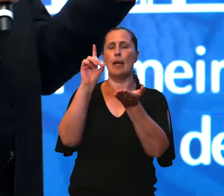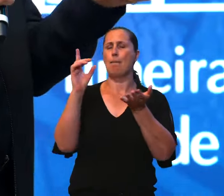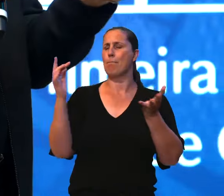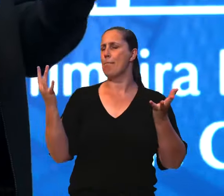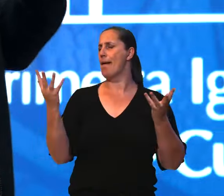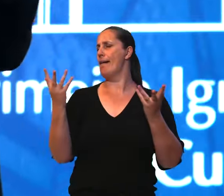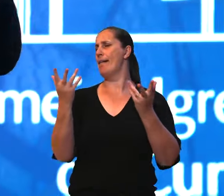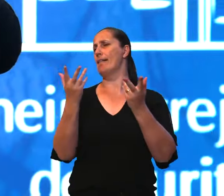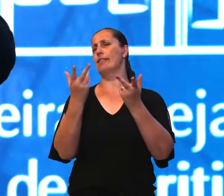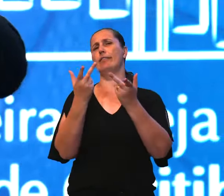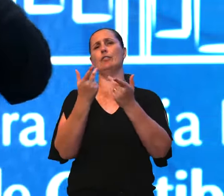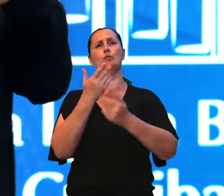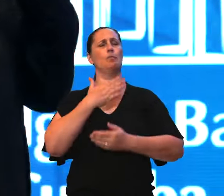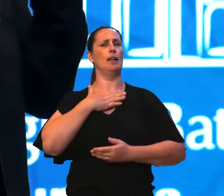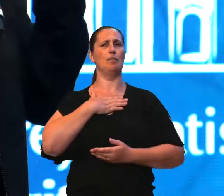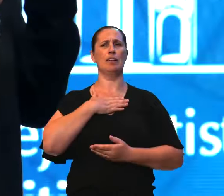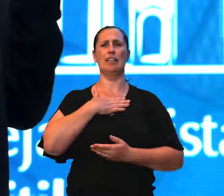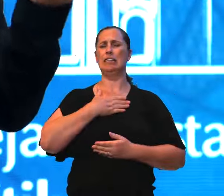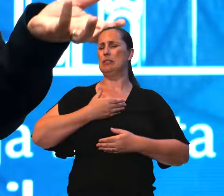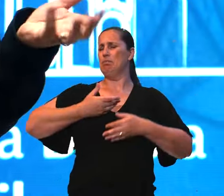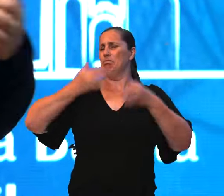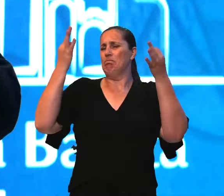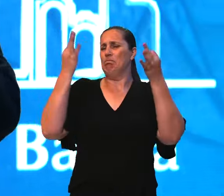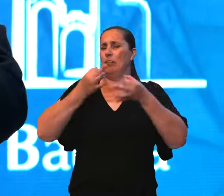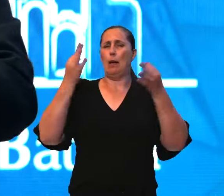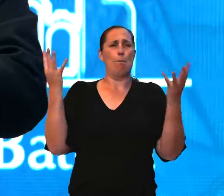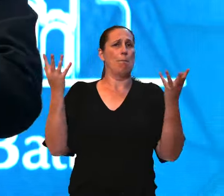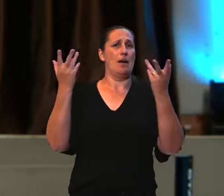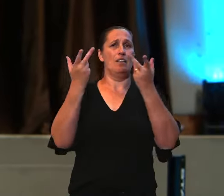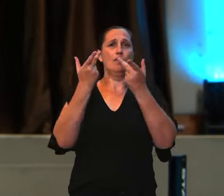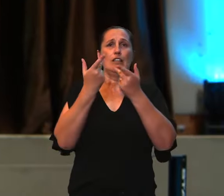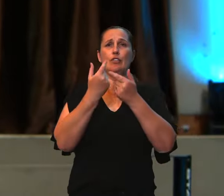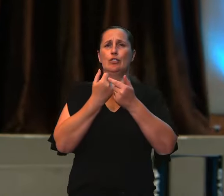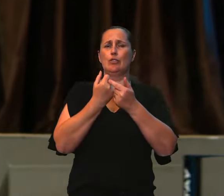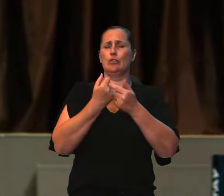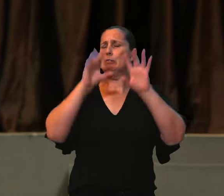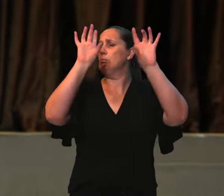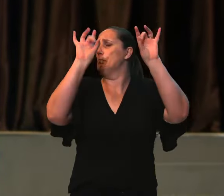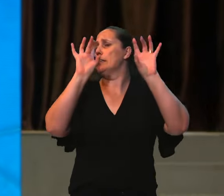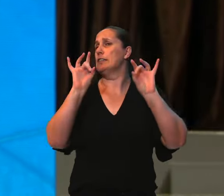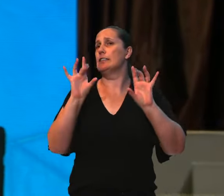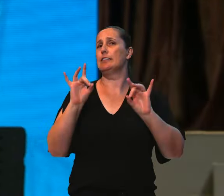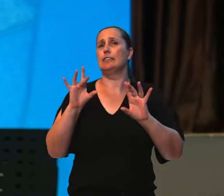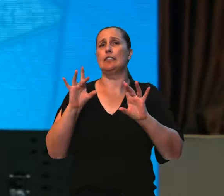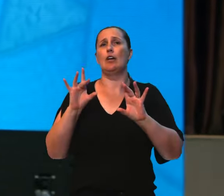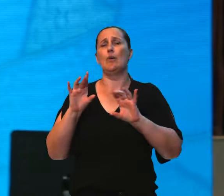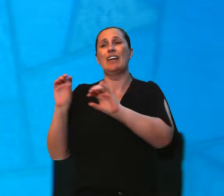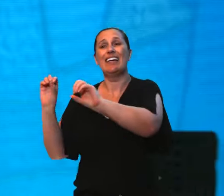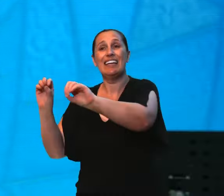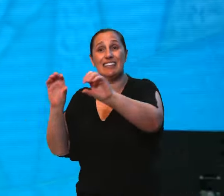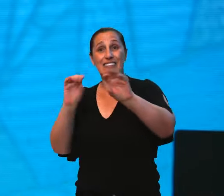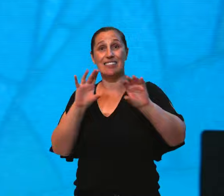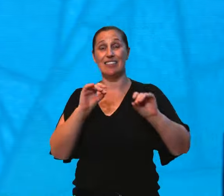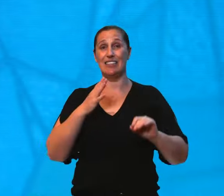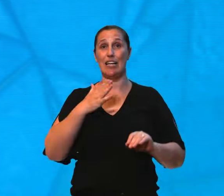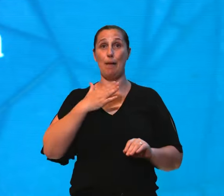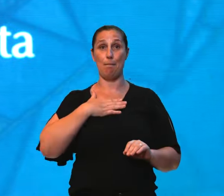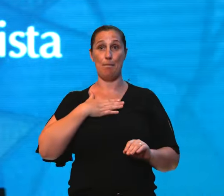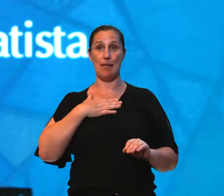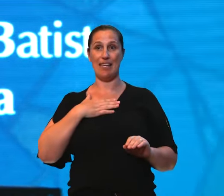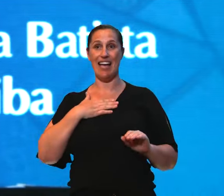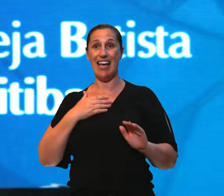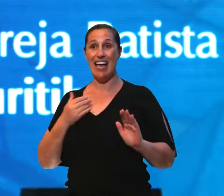maravilhoso para mim é um dos trechos espetaculares da bíblia é um dos trechos da Bíblia que mais ensina a minha identidade